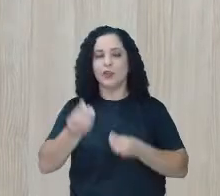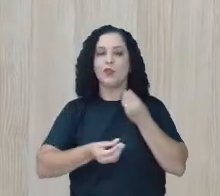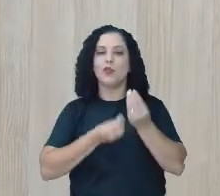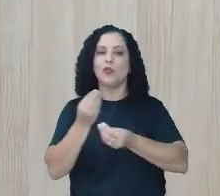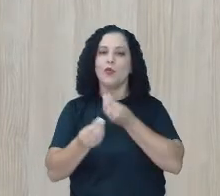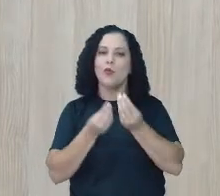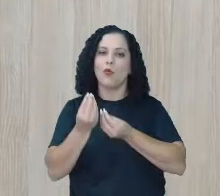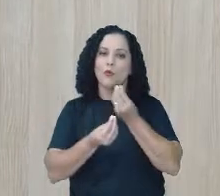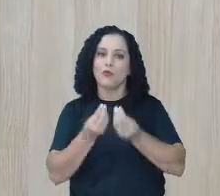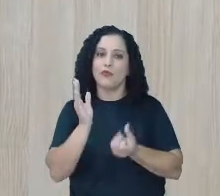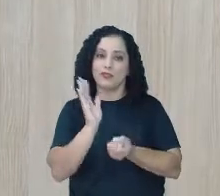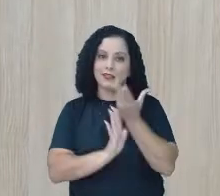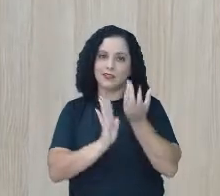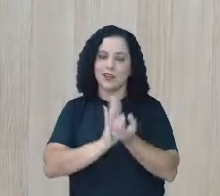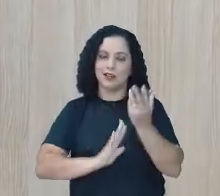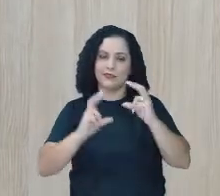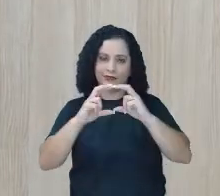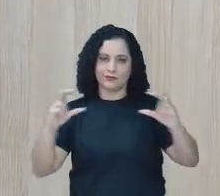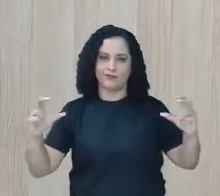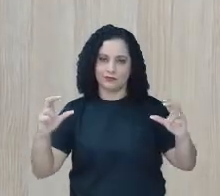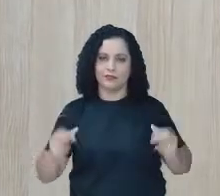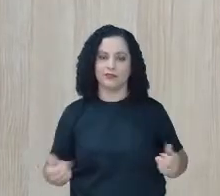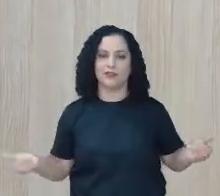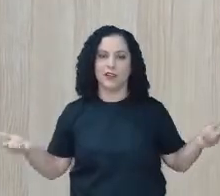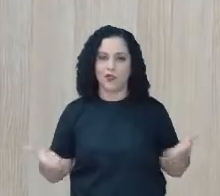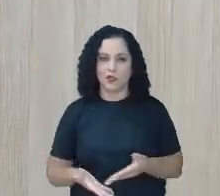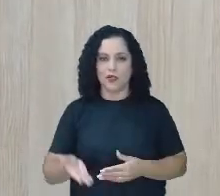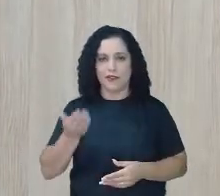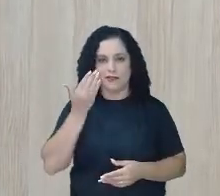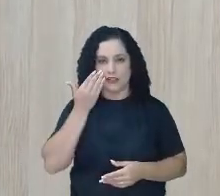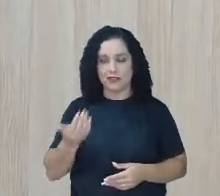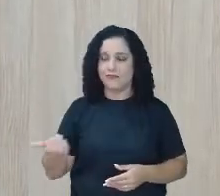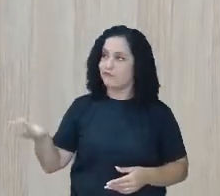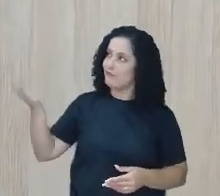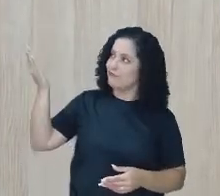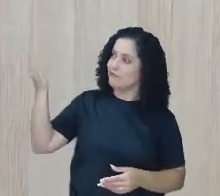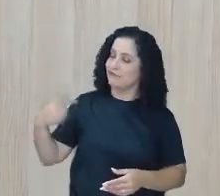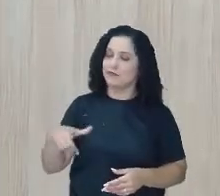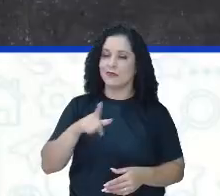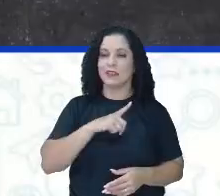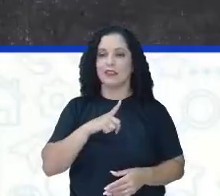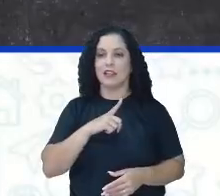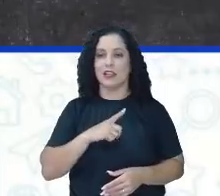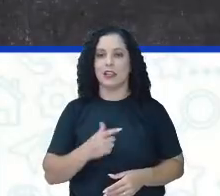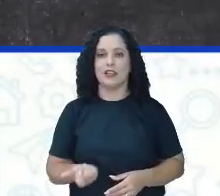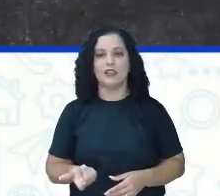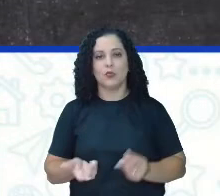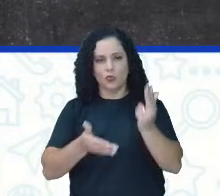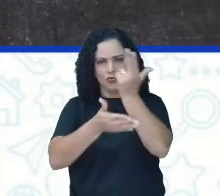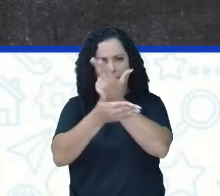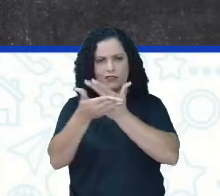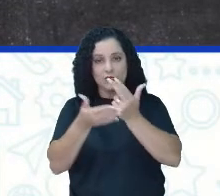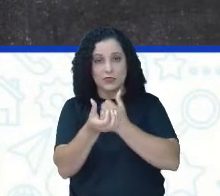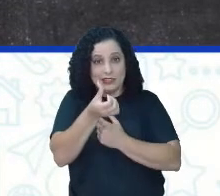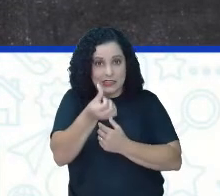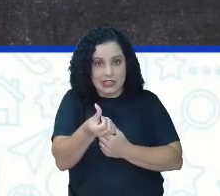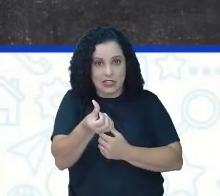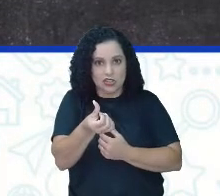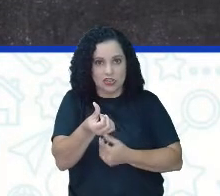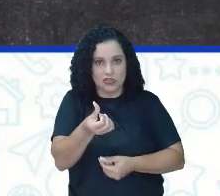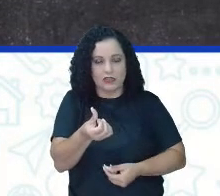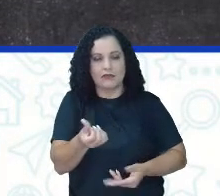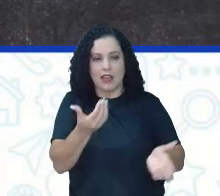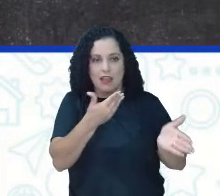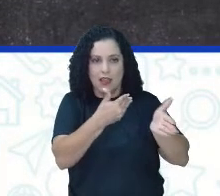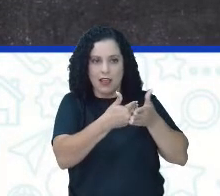construção dessa fórmula, tá bom? Então, vamos verificar aqui, ó. A gente tem um hexágono, né, 6 lados, e a gente fez